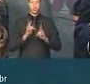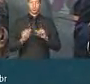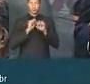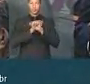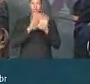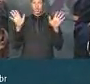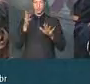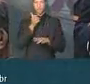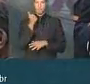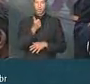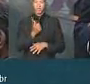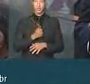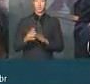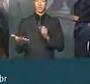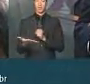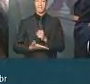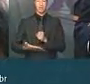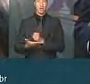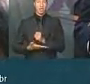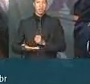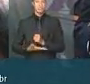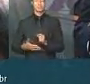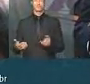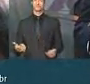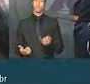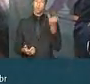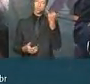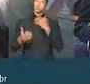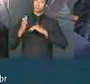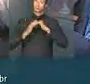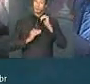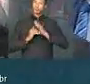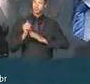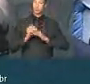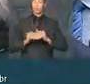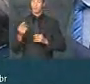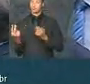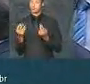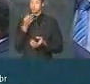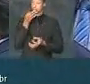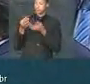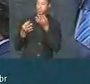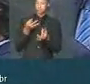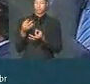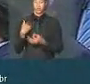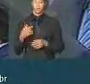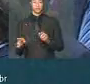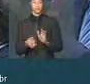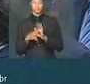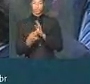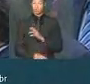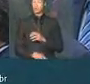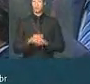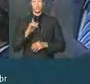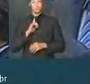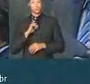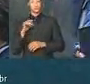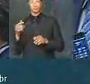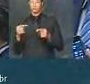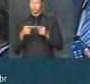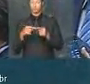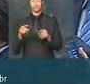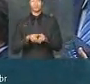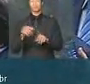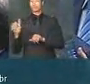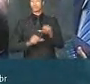se esclareça melhor a sua base da importância desse ou daquele posicionamento tanto eu insisto com vossa excelência para que tenhamos acordo